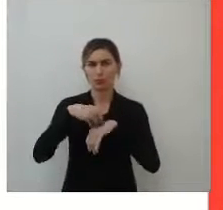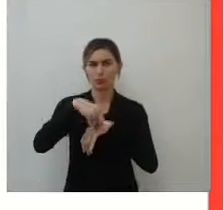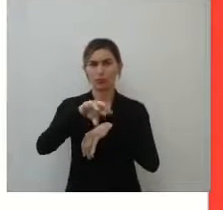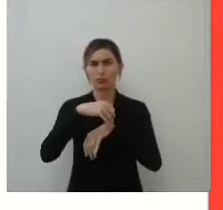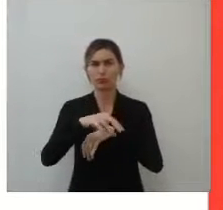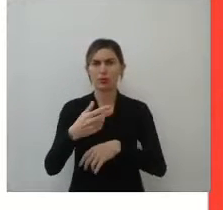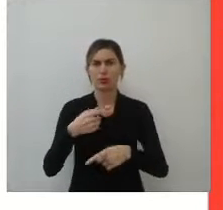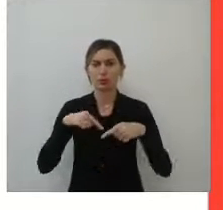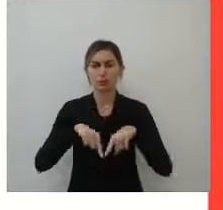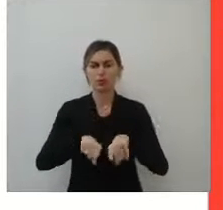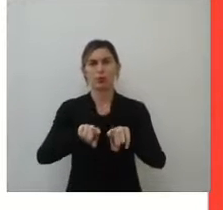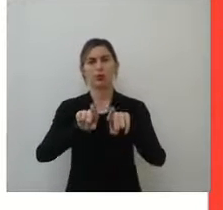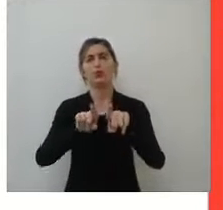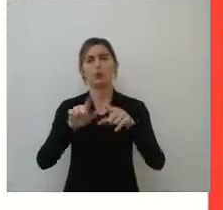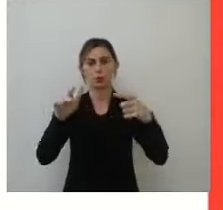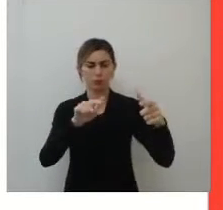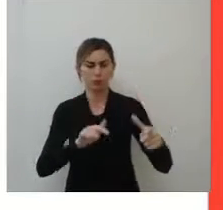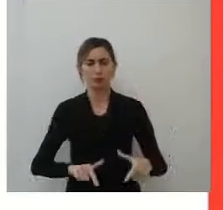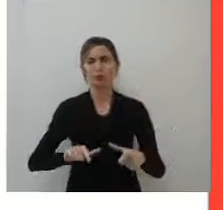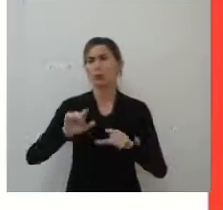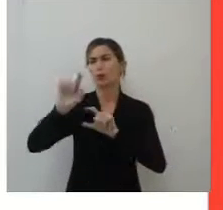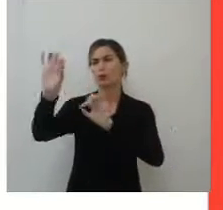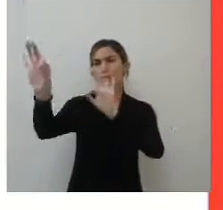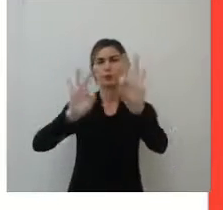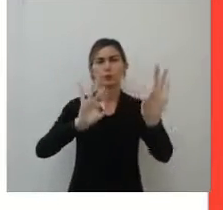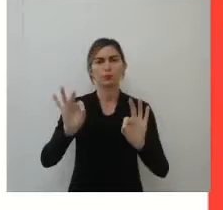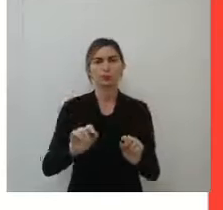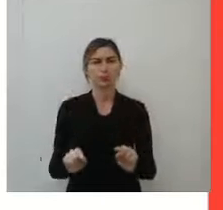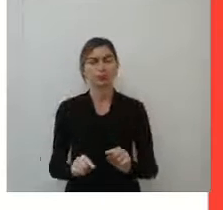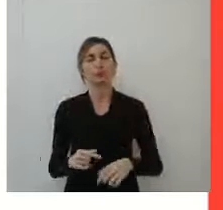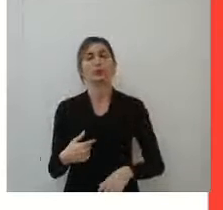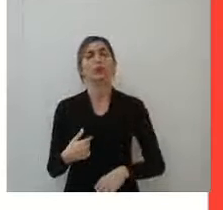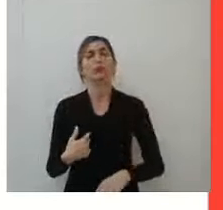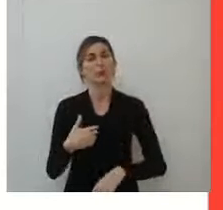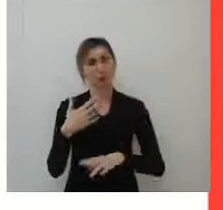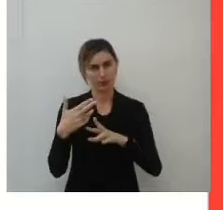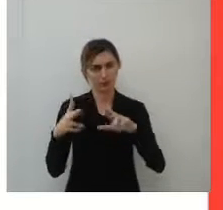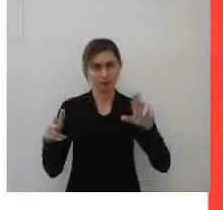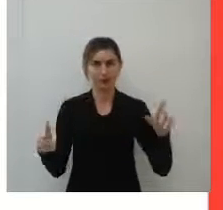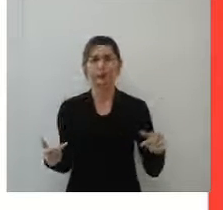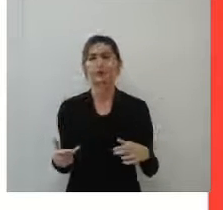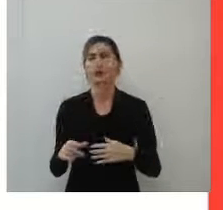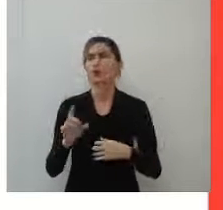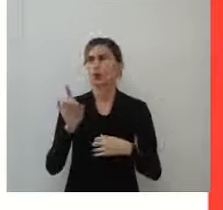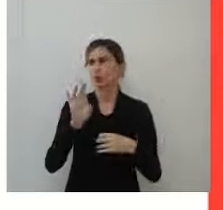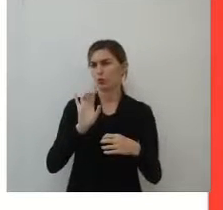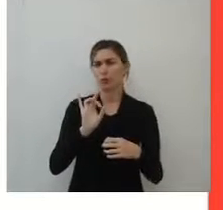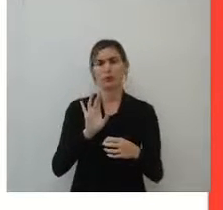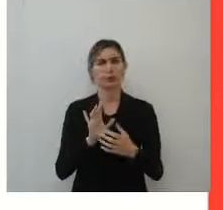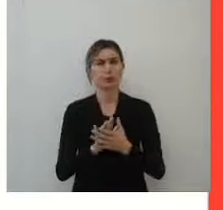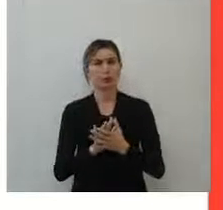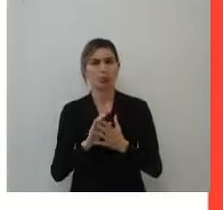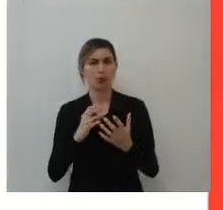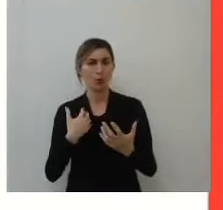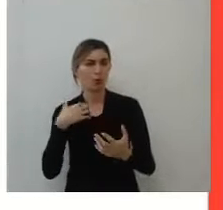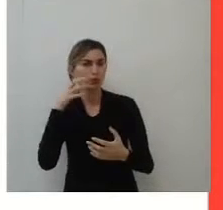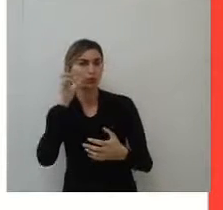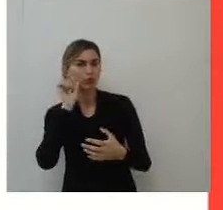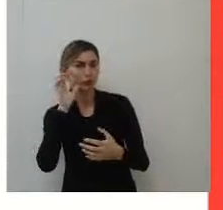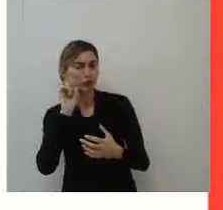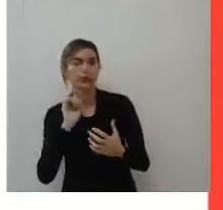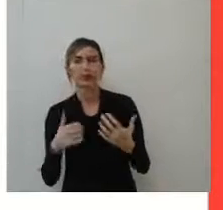informações simultâneas a lugares remotos, mas por esses meios, tá? Somos apenas ouvintes,